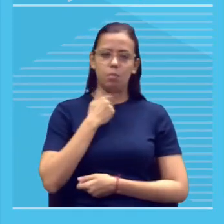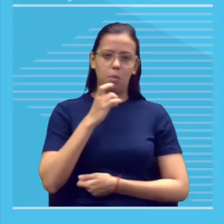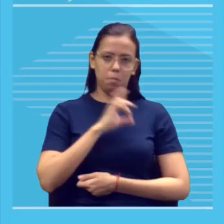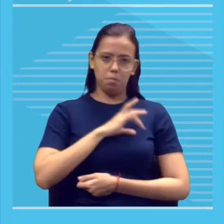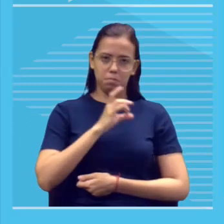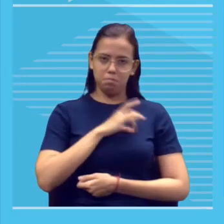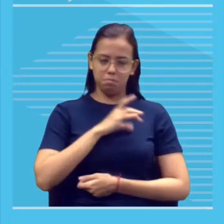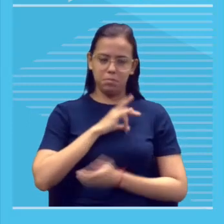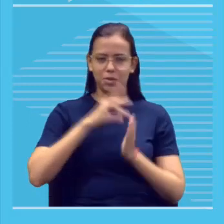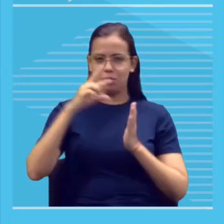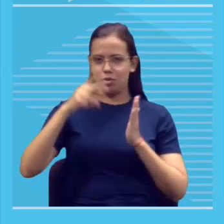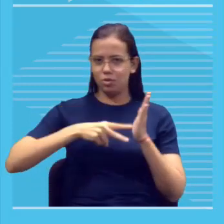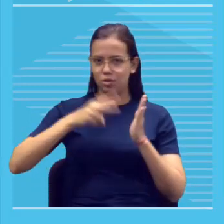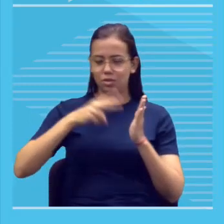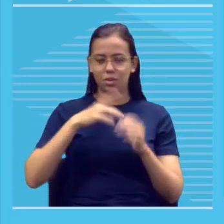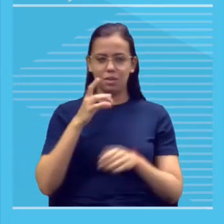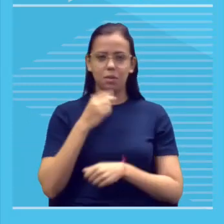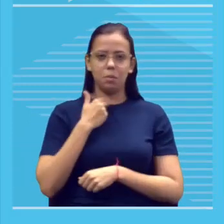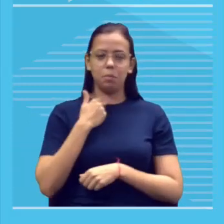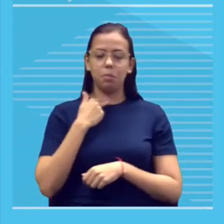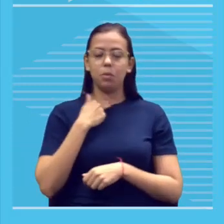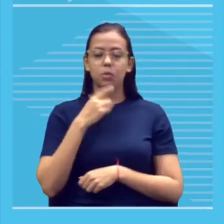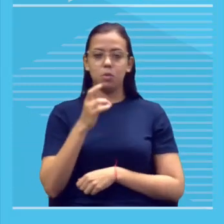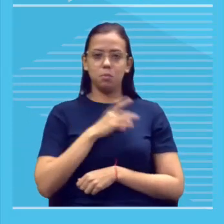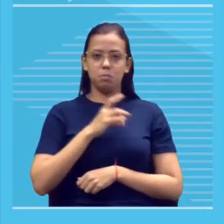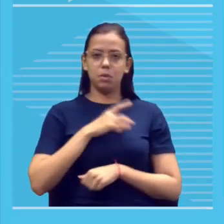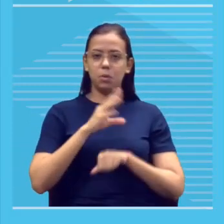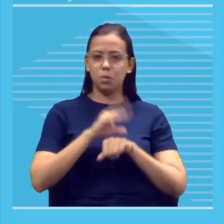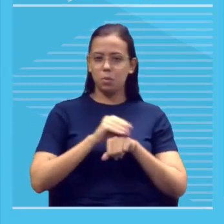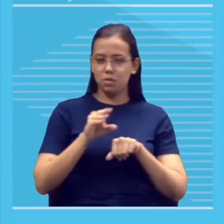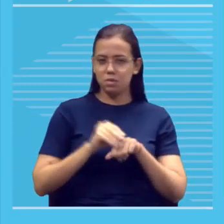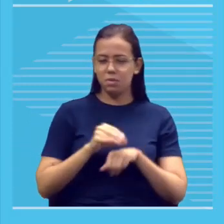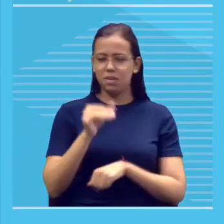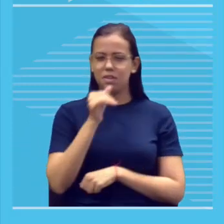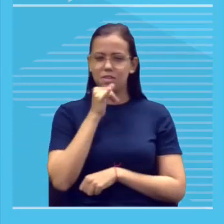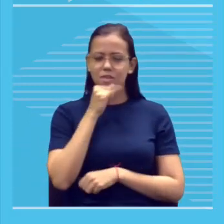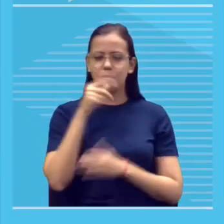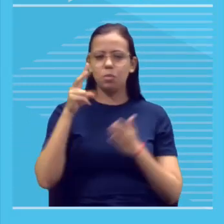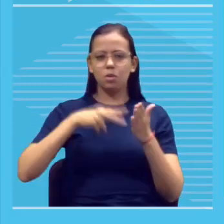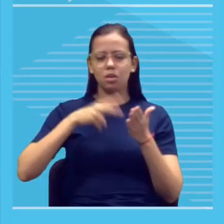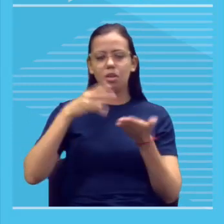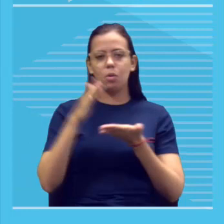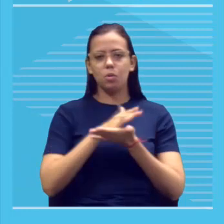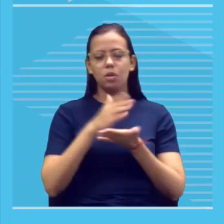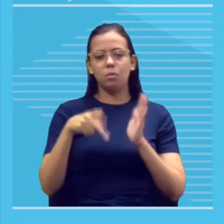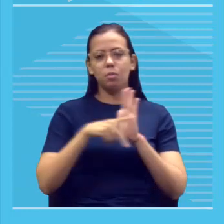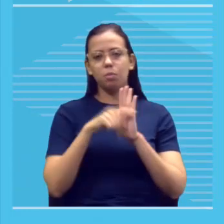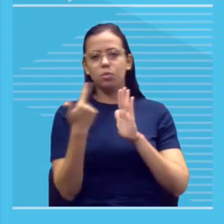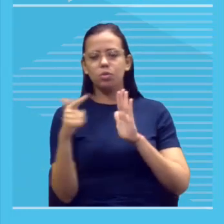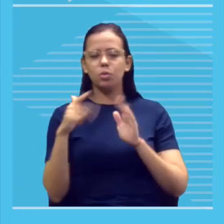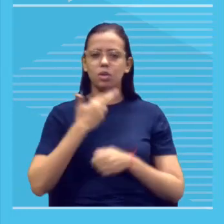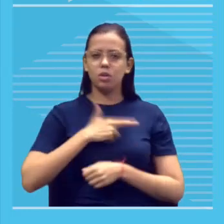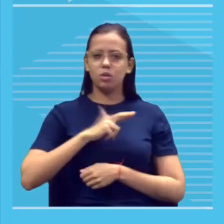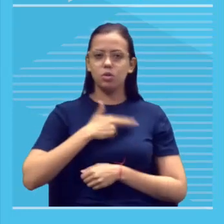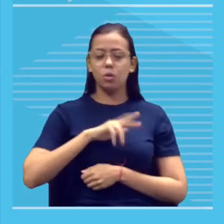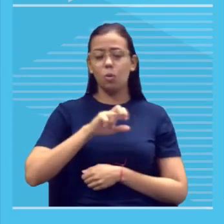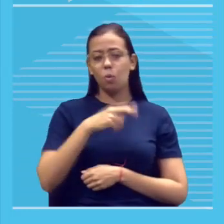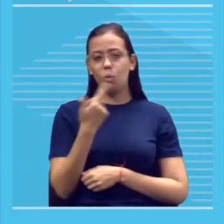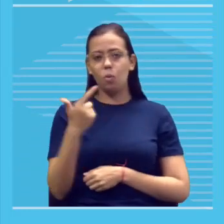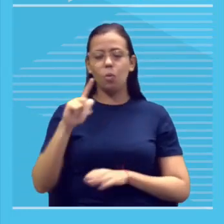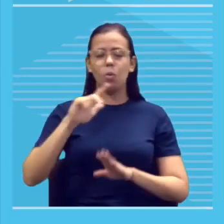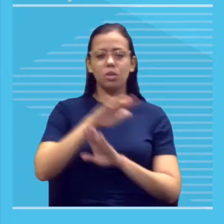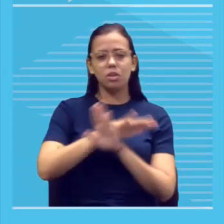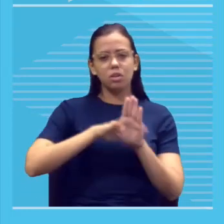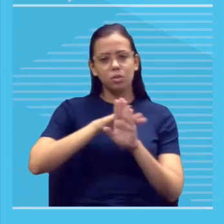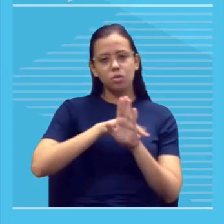medo do conhecimento não é o fato de você ler um livro de outra religião de outra ideologia que você vai deixar de